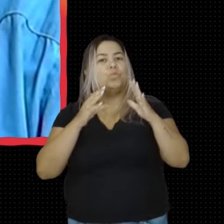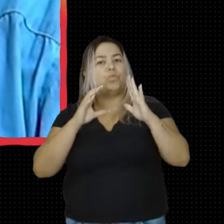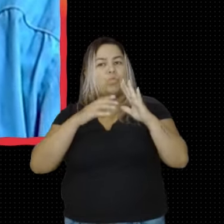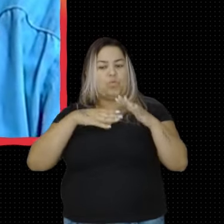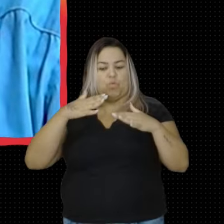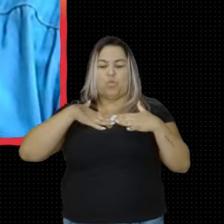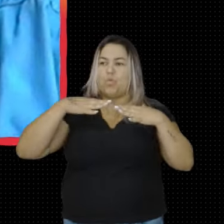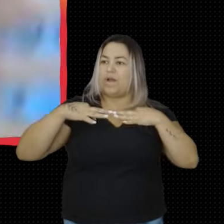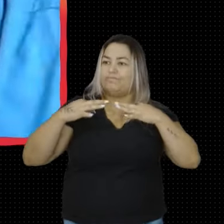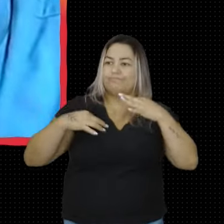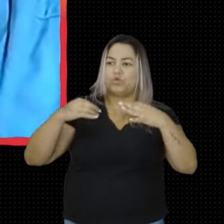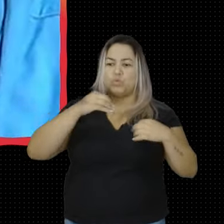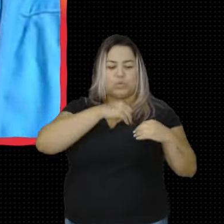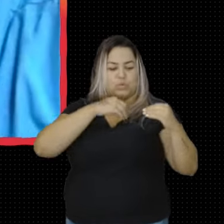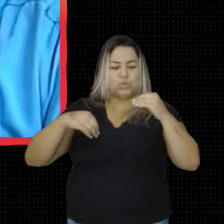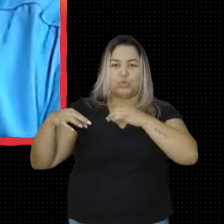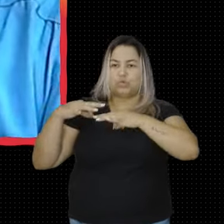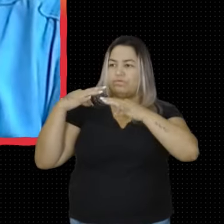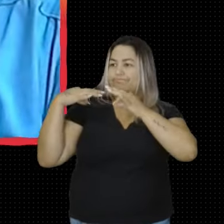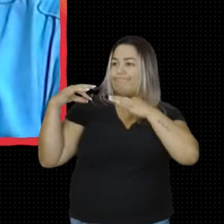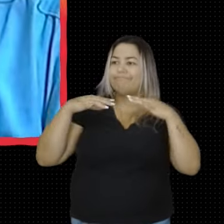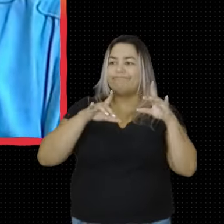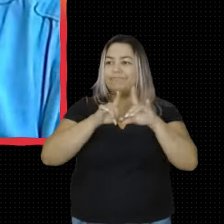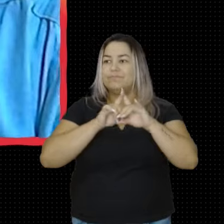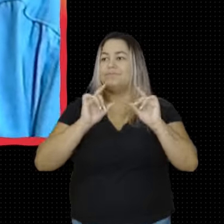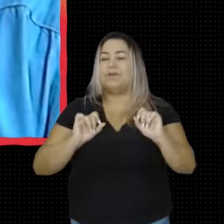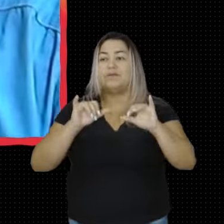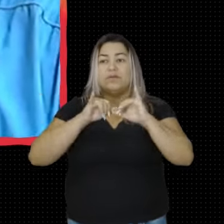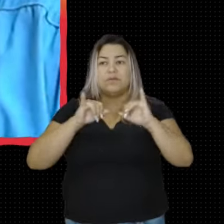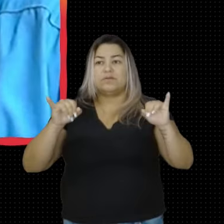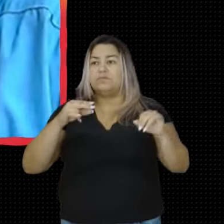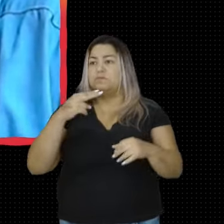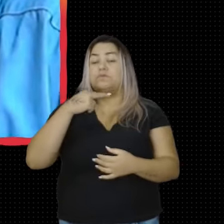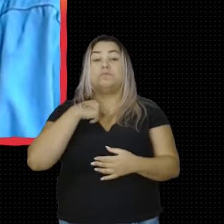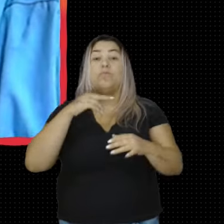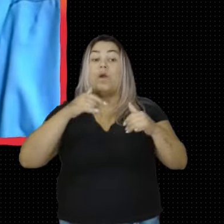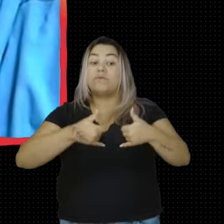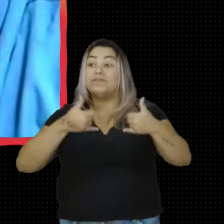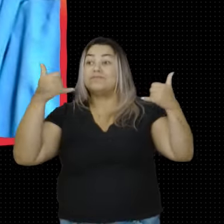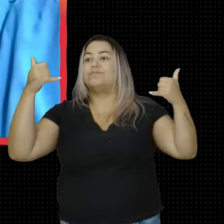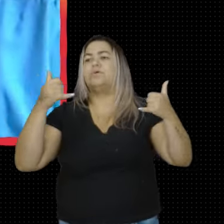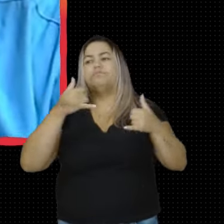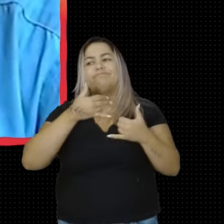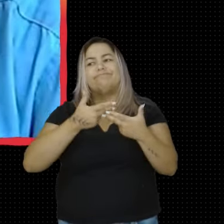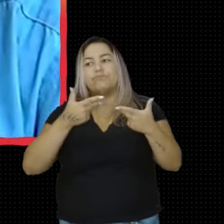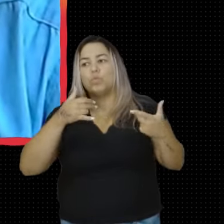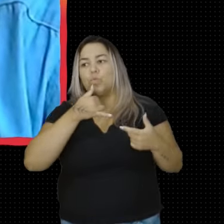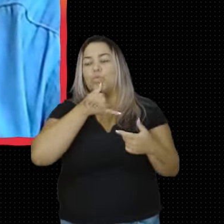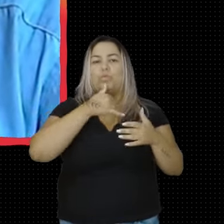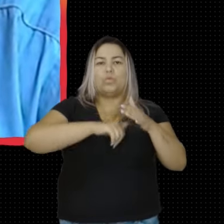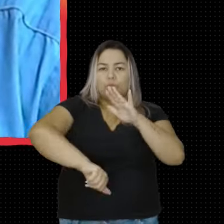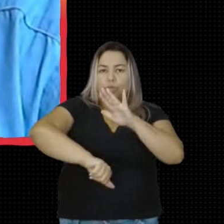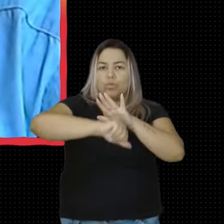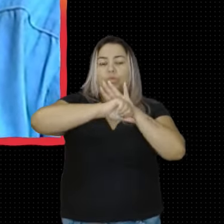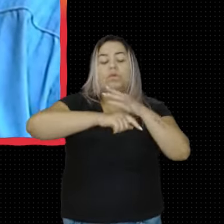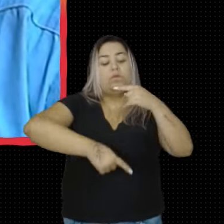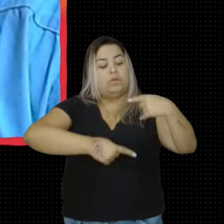roupa. Era o dia de... A campanha eleitoral tem que ser uma festa, não pode ser uma coisa triste. A criminalização da